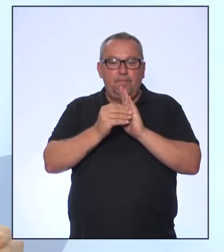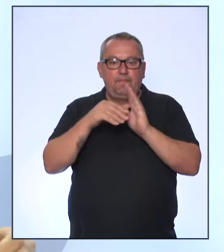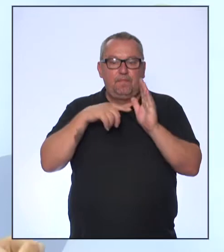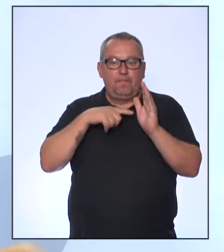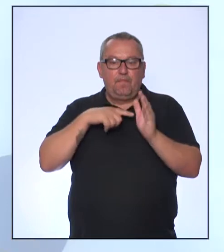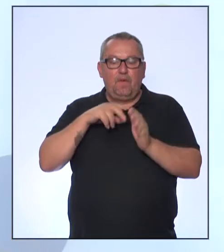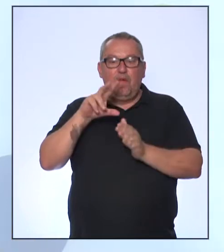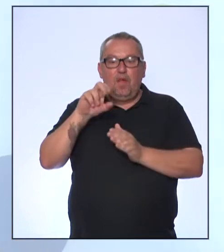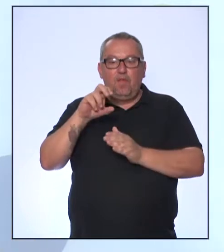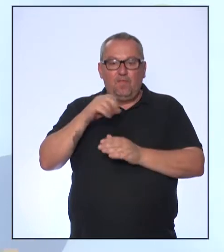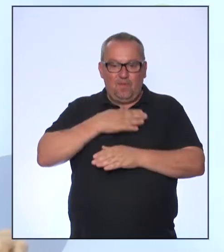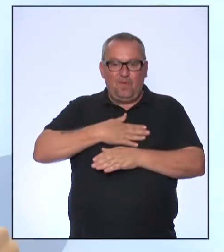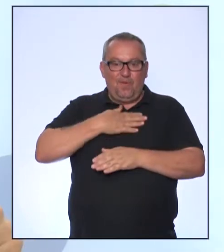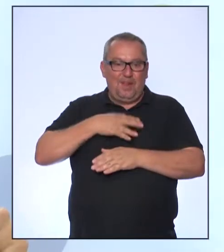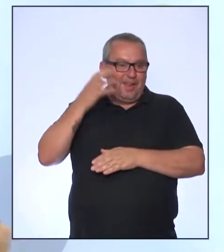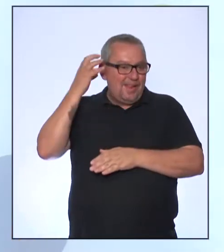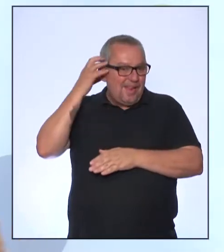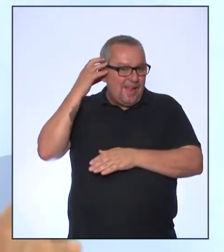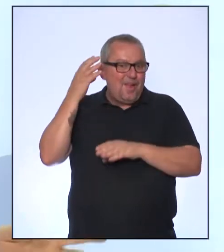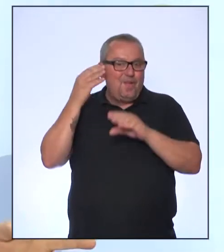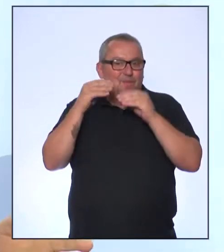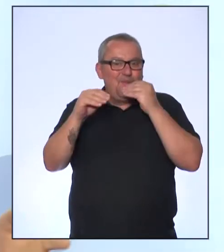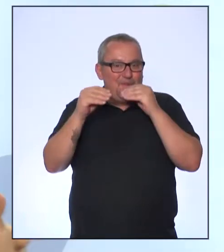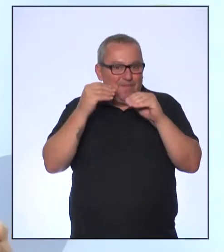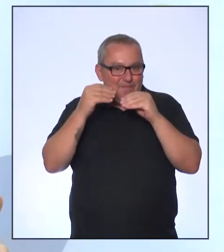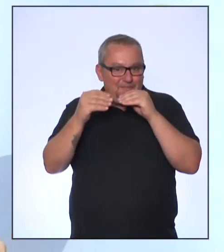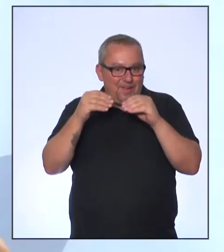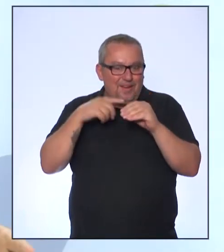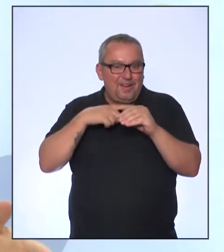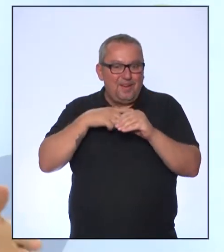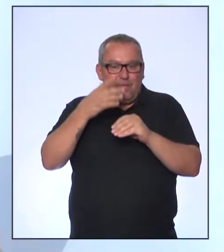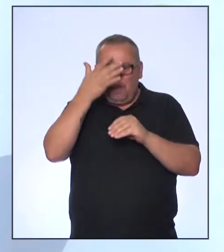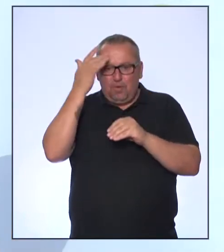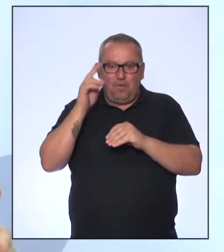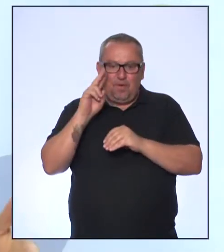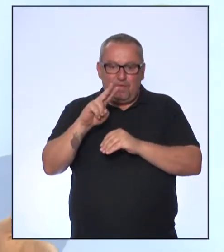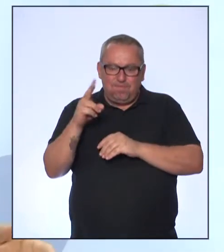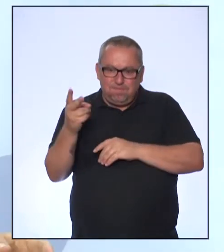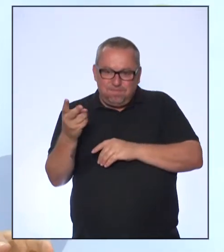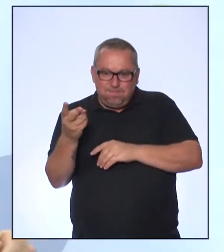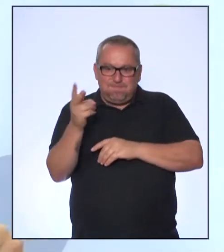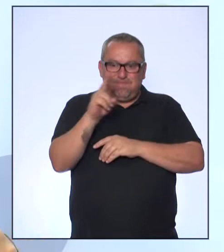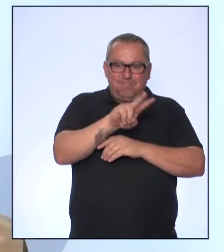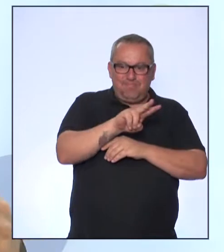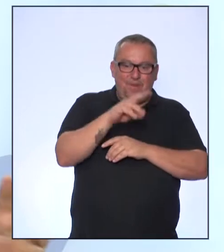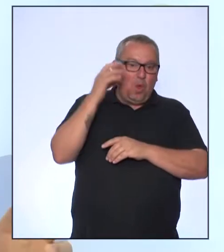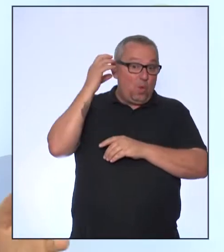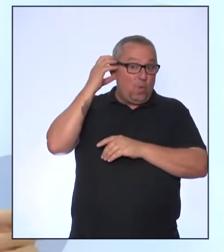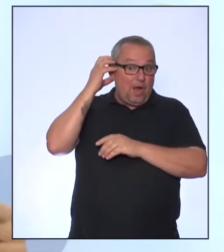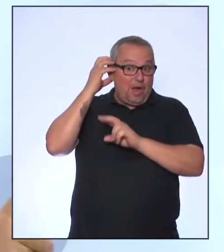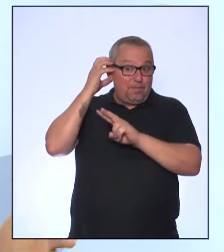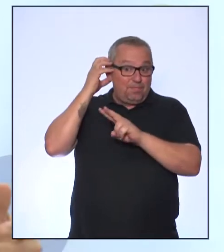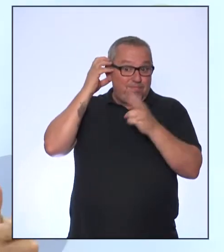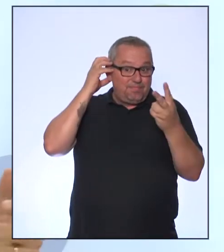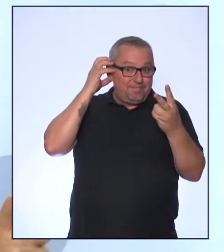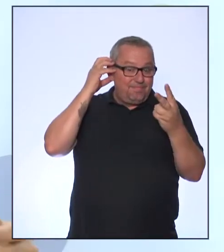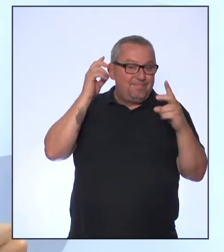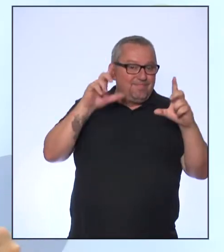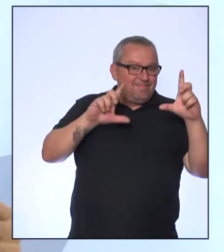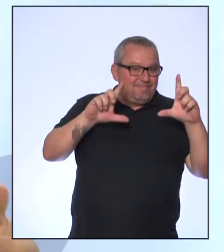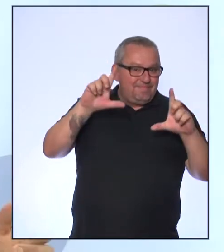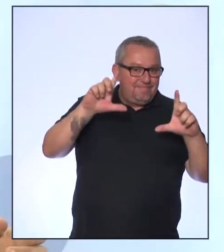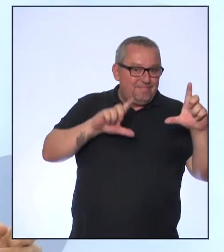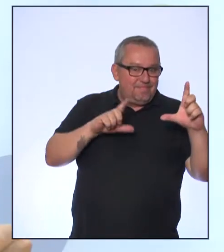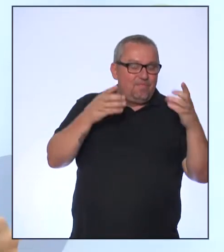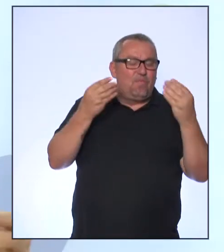avó gostava da radionovela. Então, muita gente pegou a era da transição do rádio para a TV, que é os anos que realmente foram